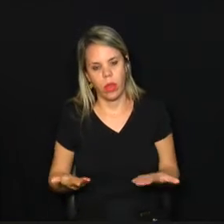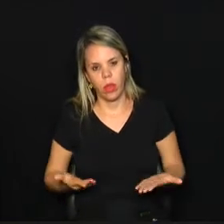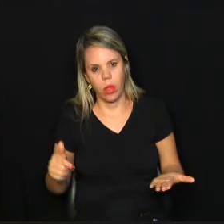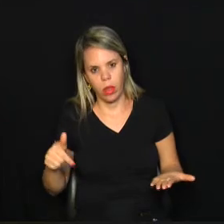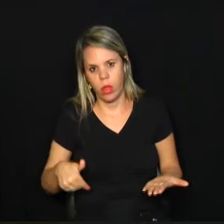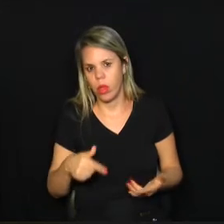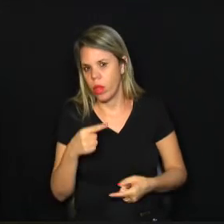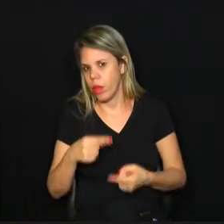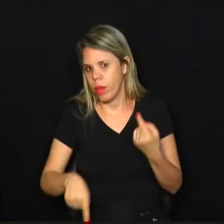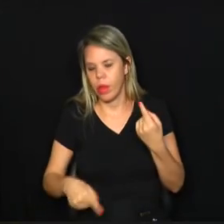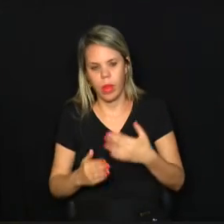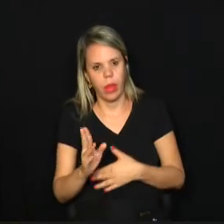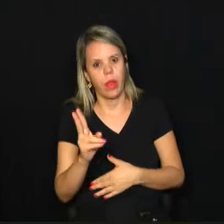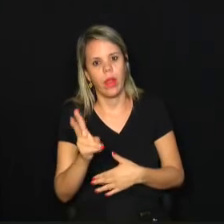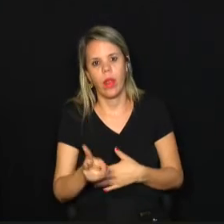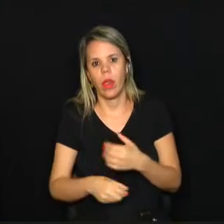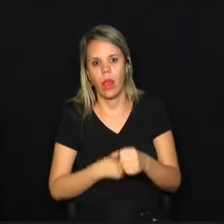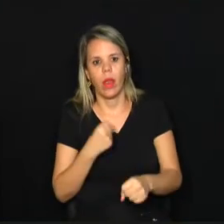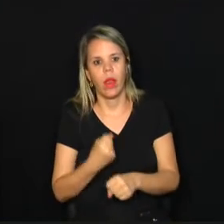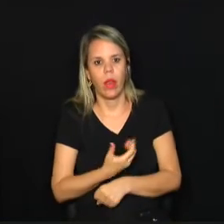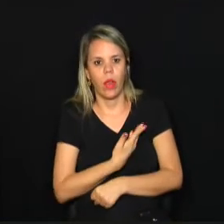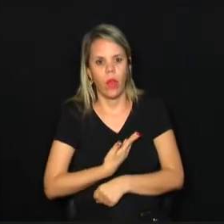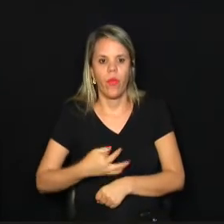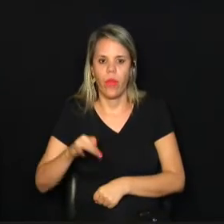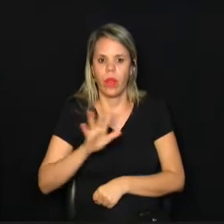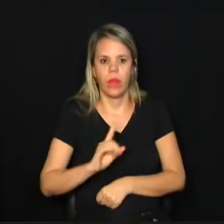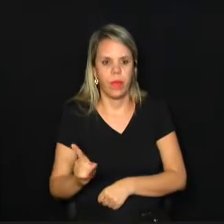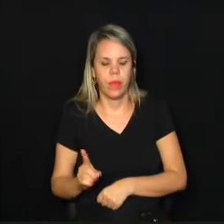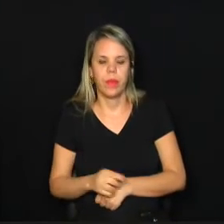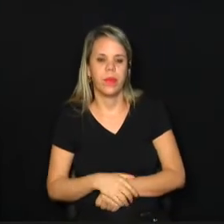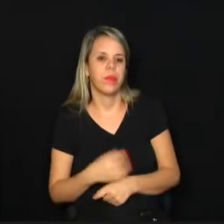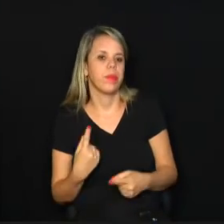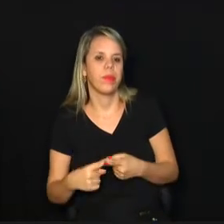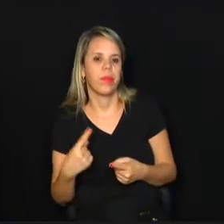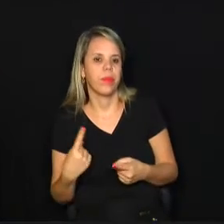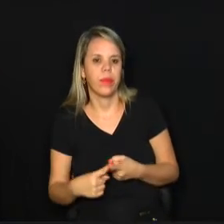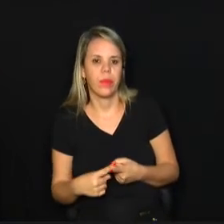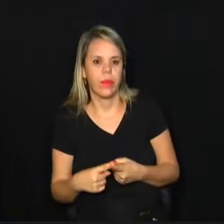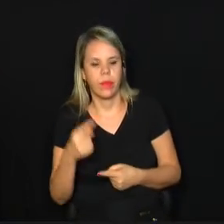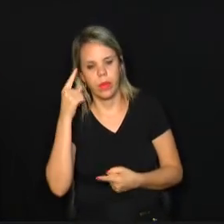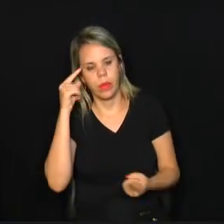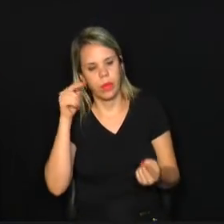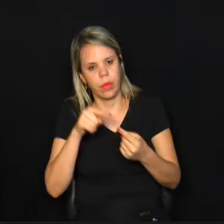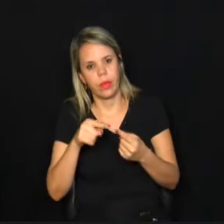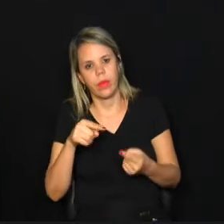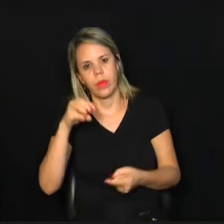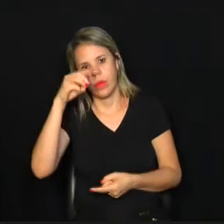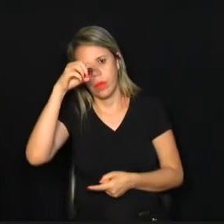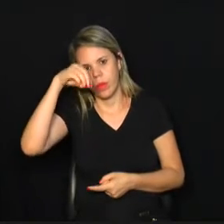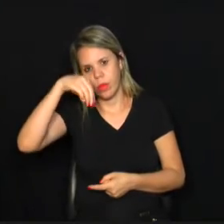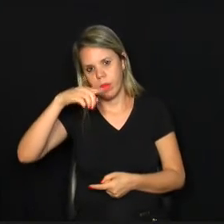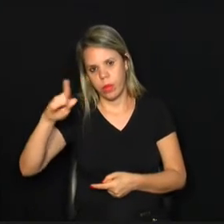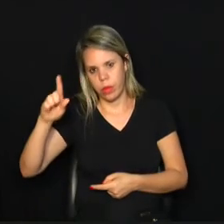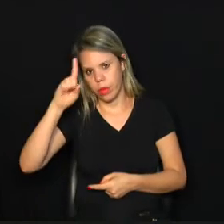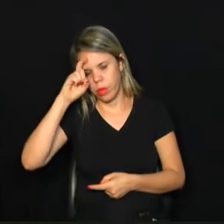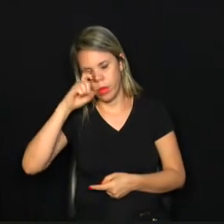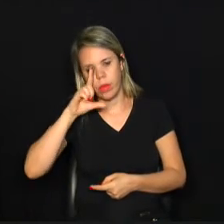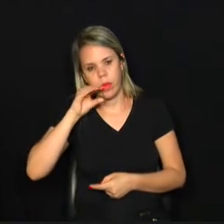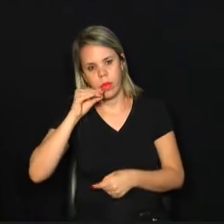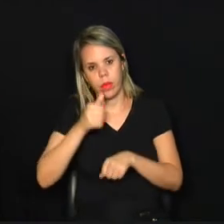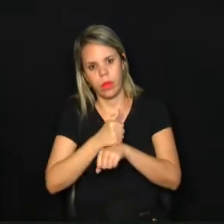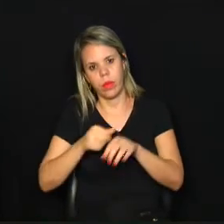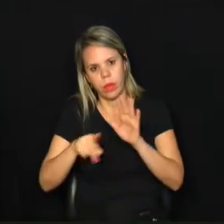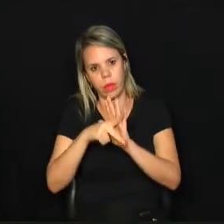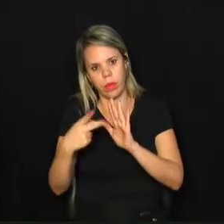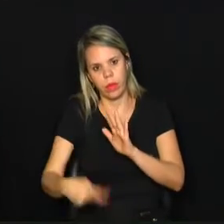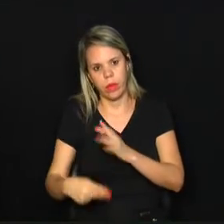não for prorrogada o ano que vem pelo governo federal. Por quê? Porque a ideia é que a rede Mário Gatti tenha funcionários próprios.